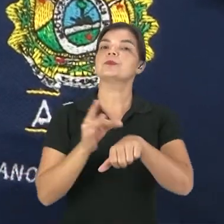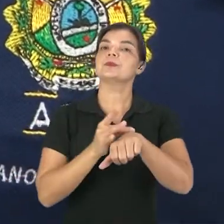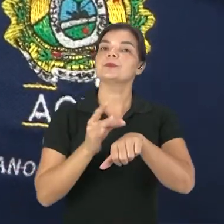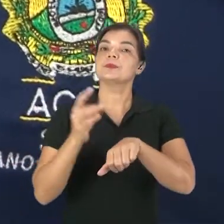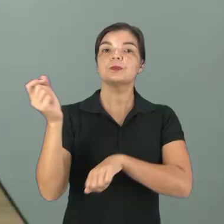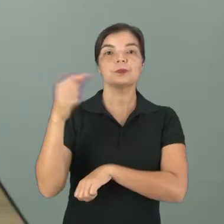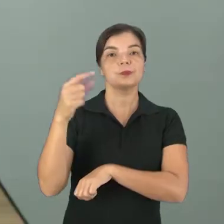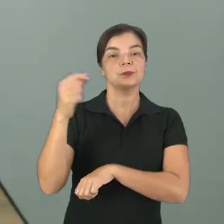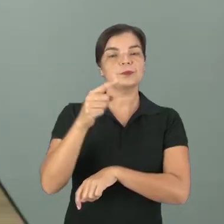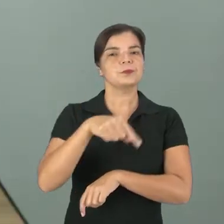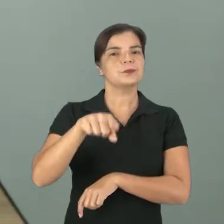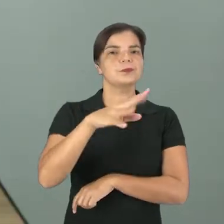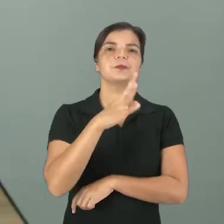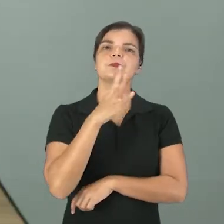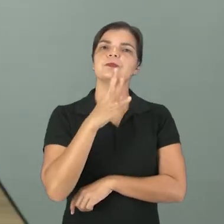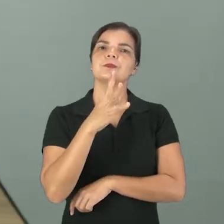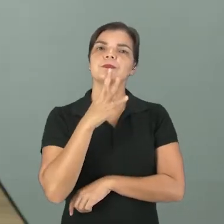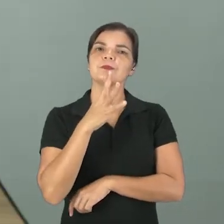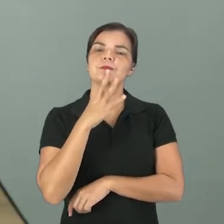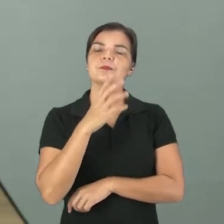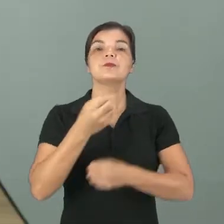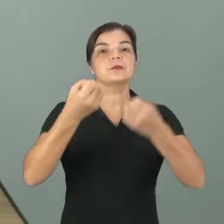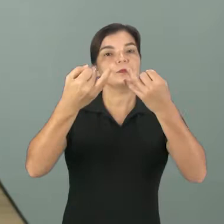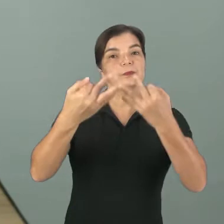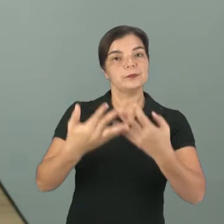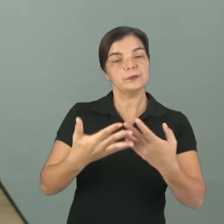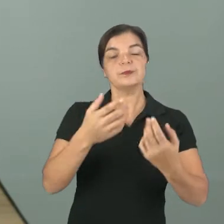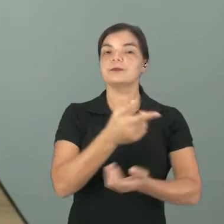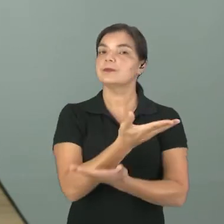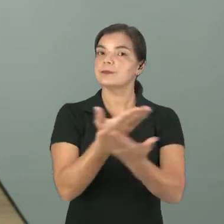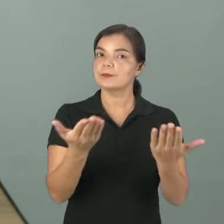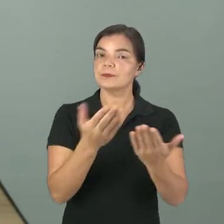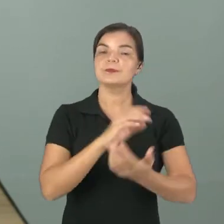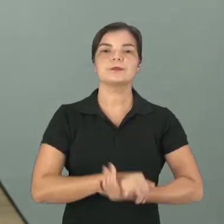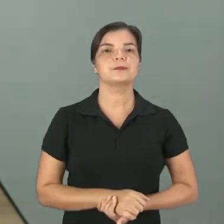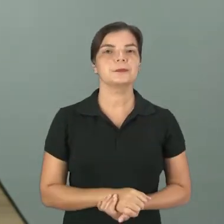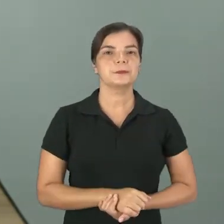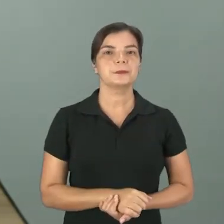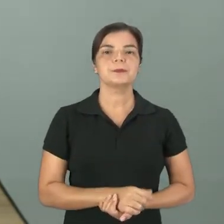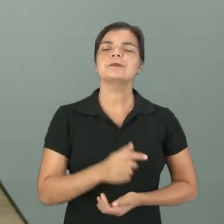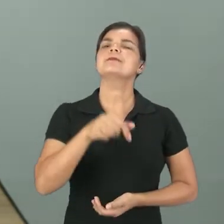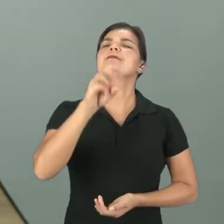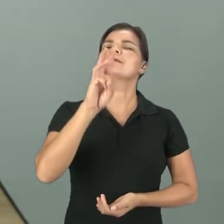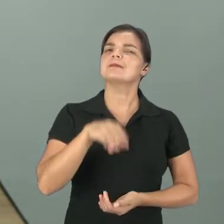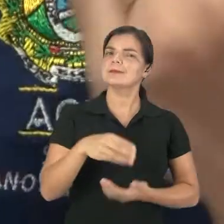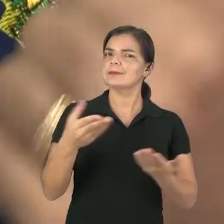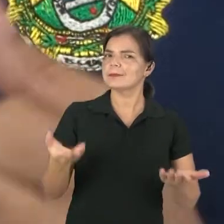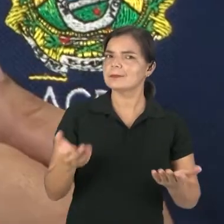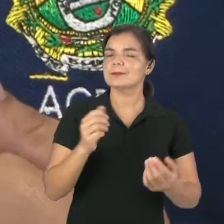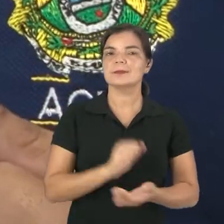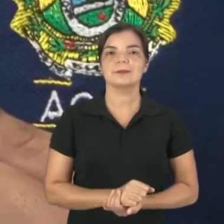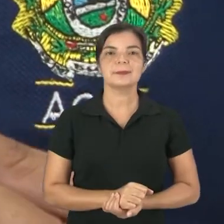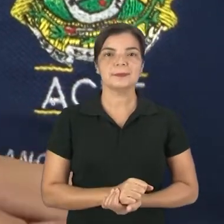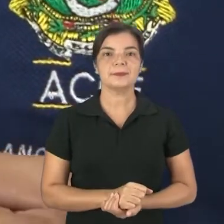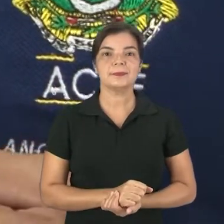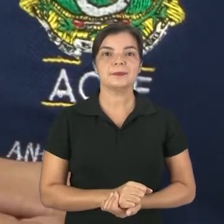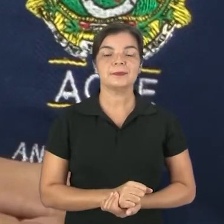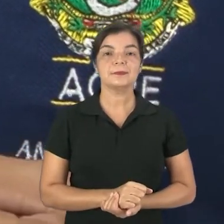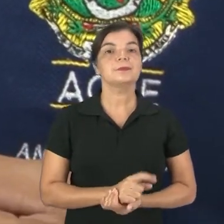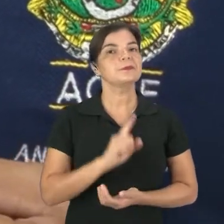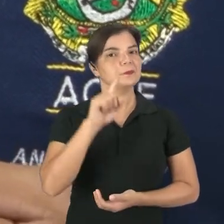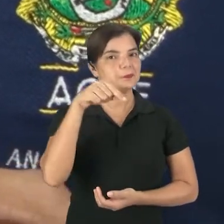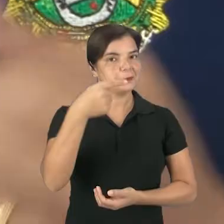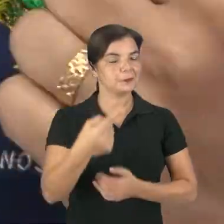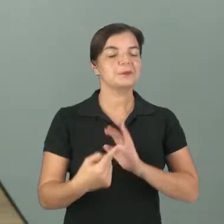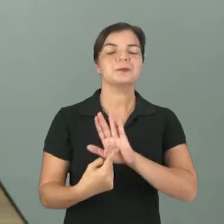está elegante. Você já ouviu algum conto que fala sobre esse personagem? Bom, quem será esse personagem? Daqui